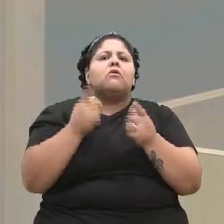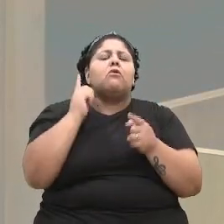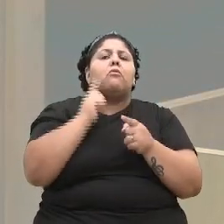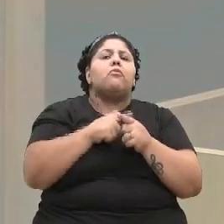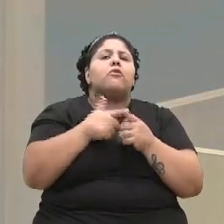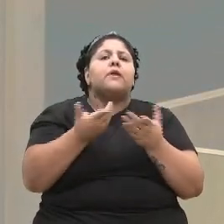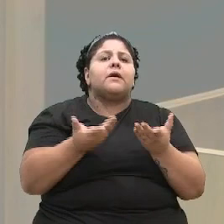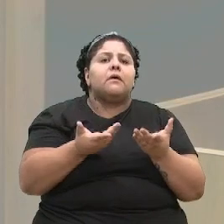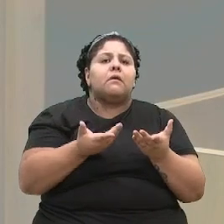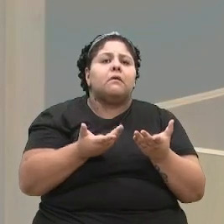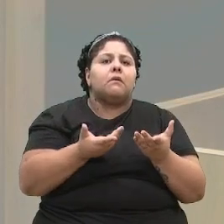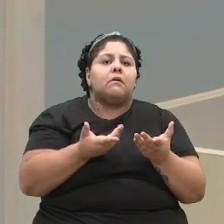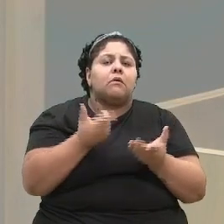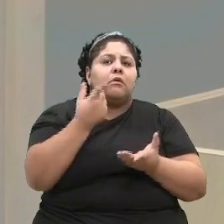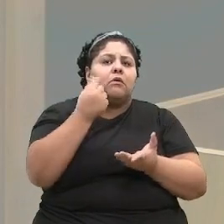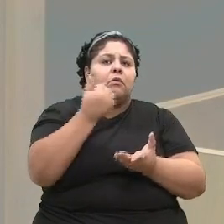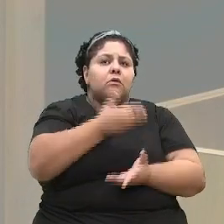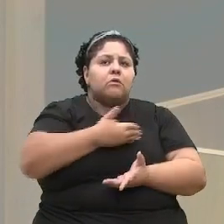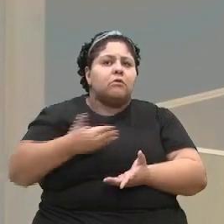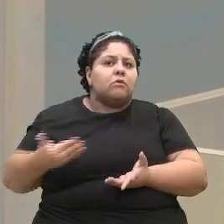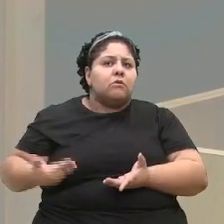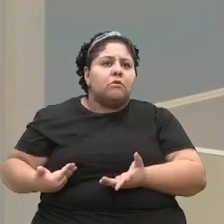porquê do dinheiro público ser